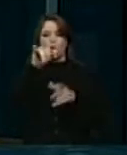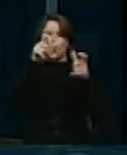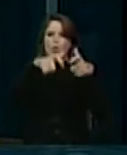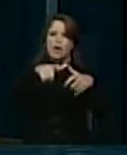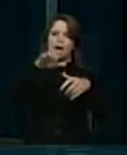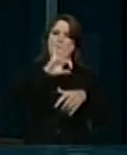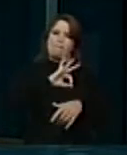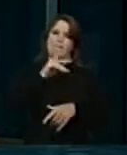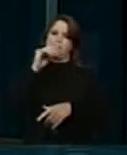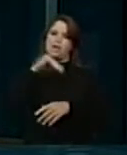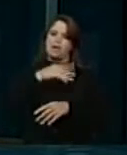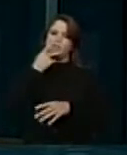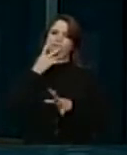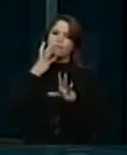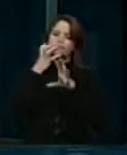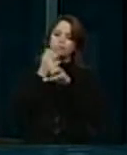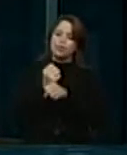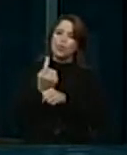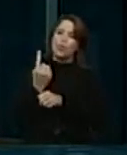Militar,